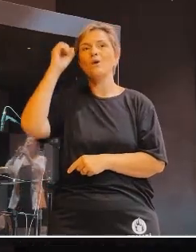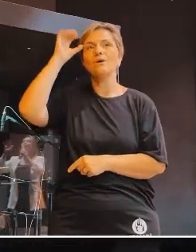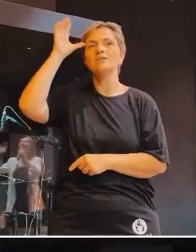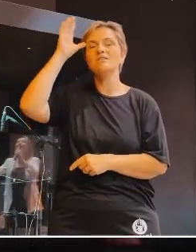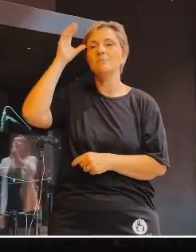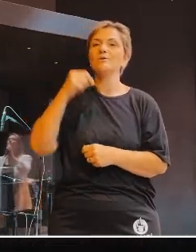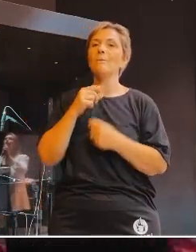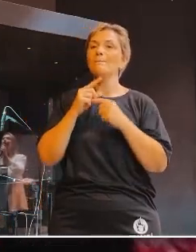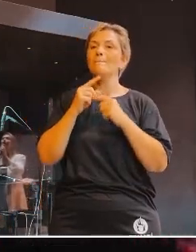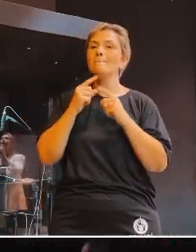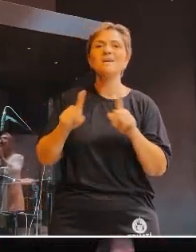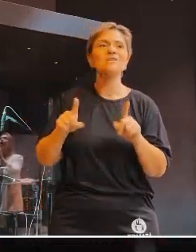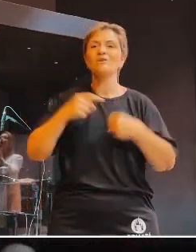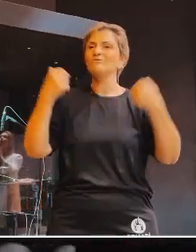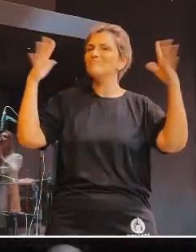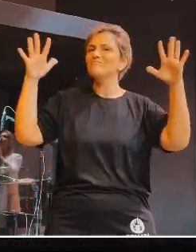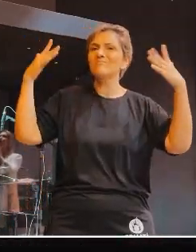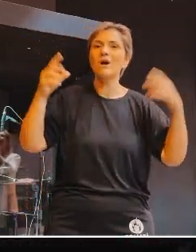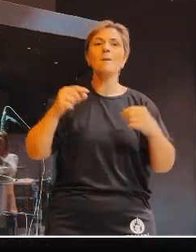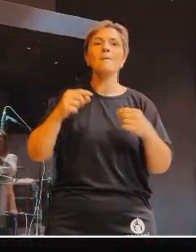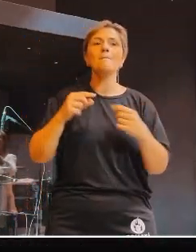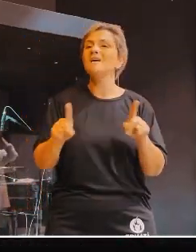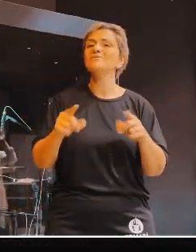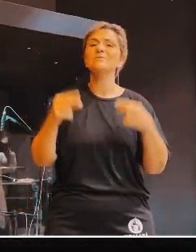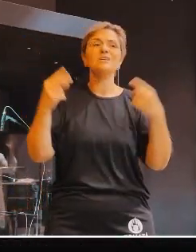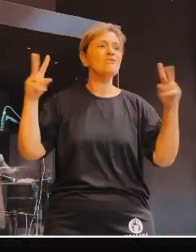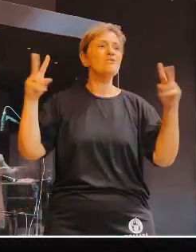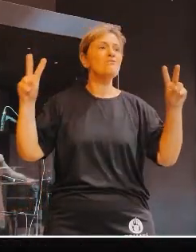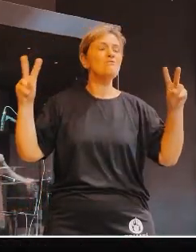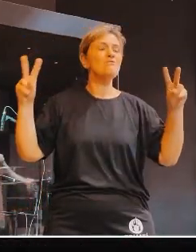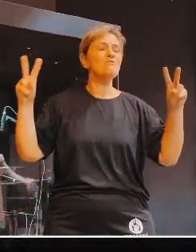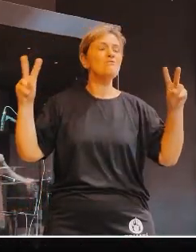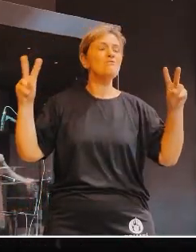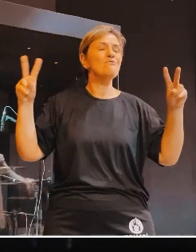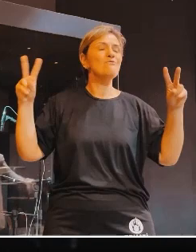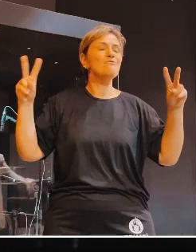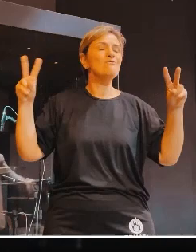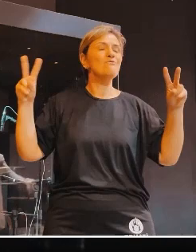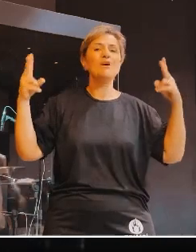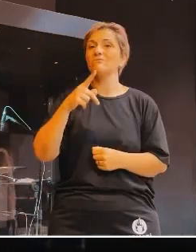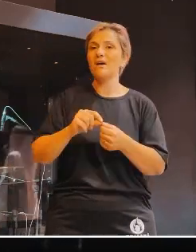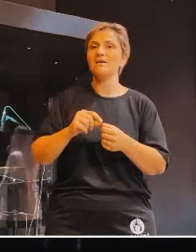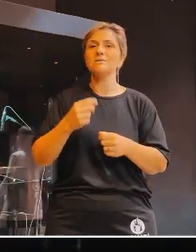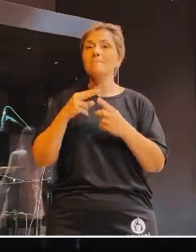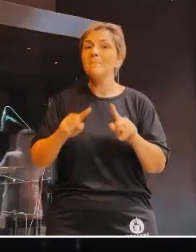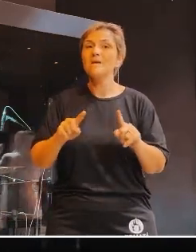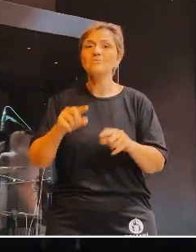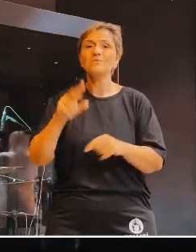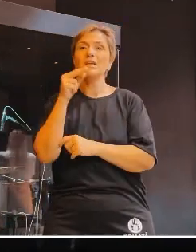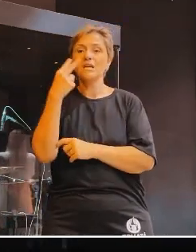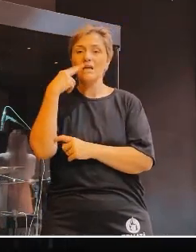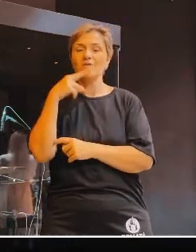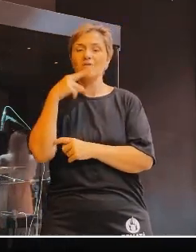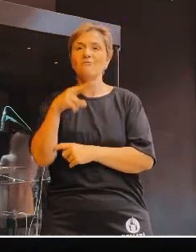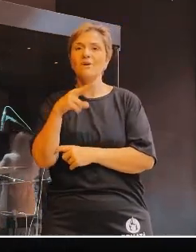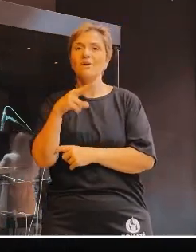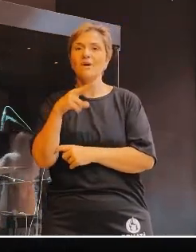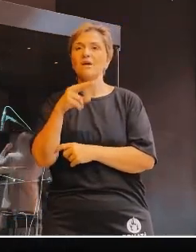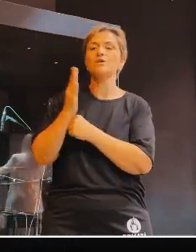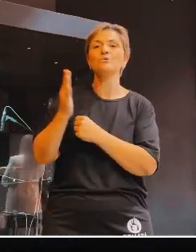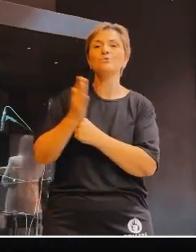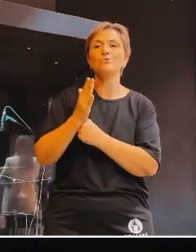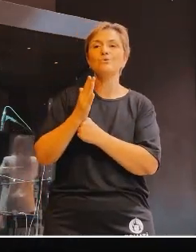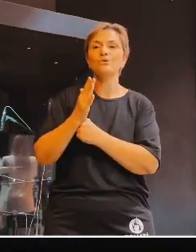aplausos, mesmo que não valorize o que você faz, mesmo que ninguém venha dizer e te ajudar e